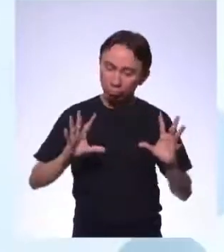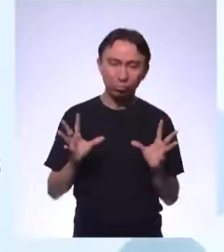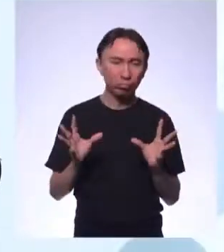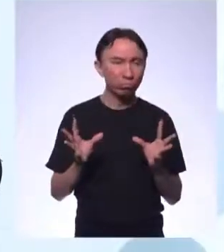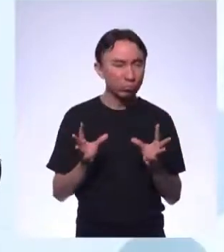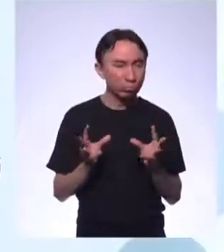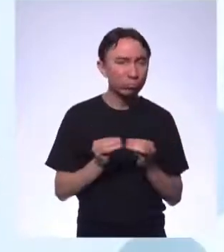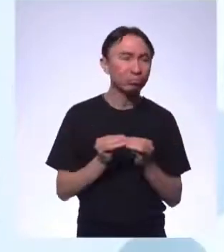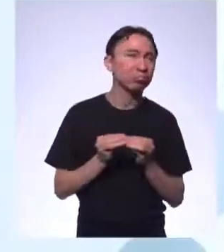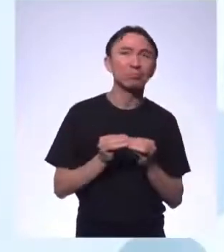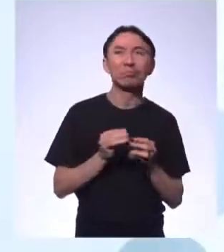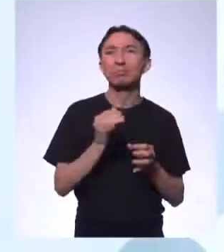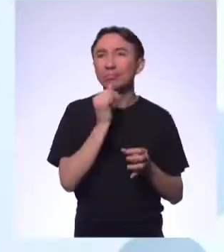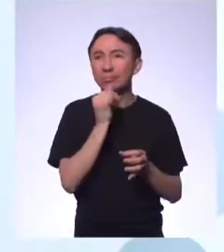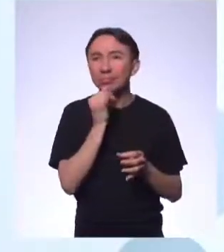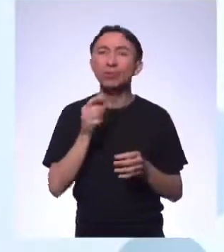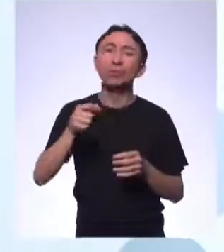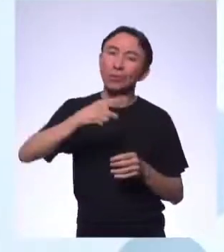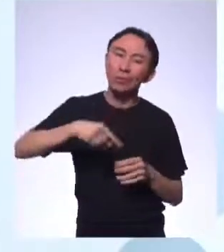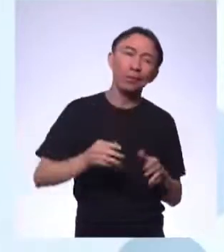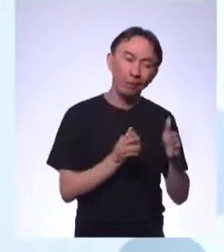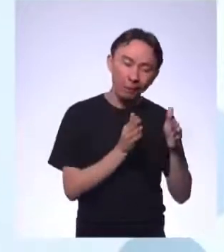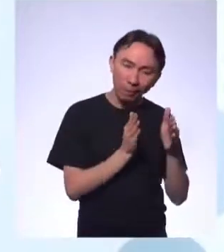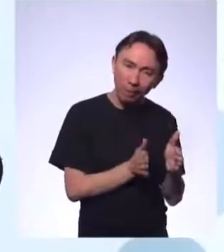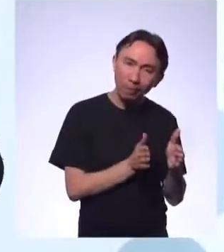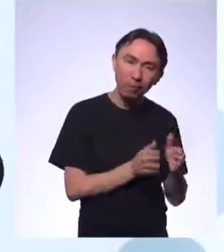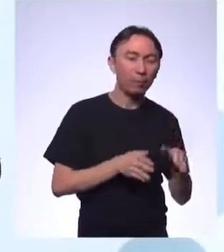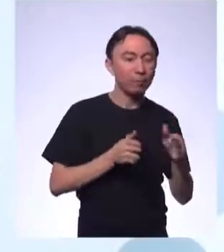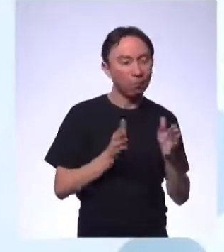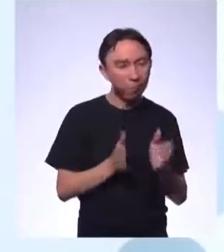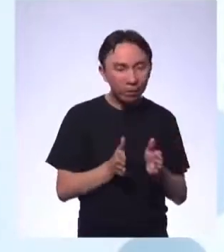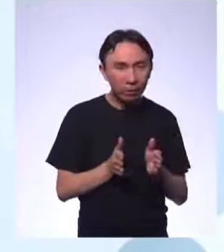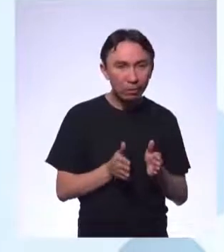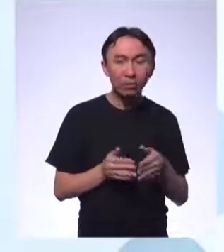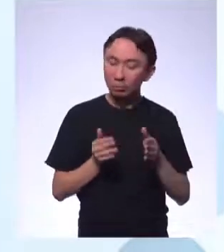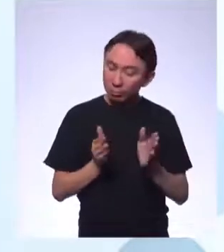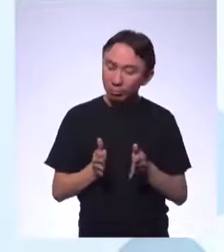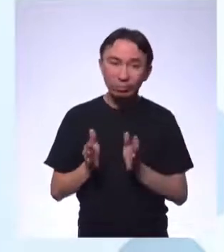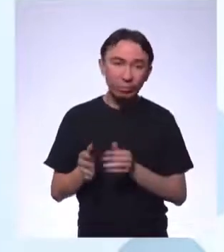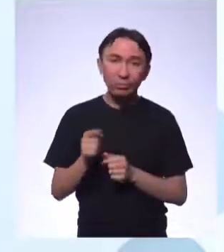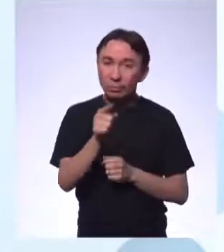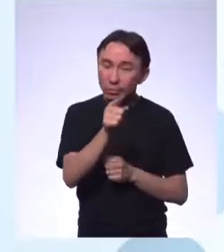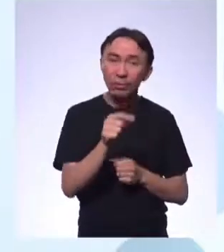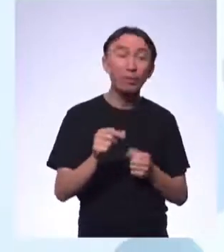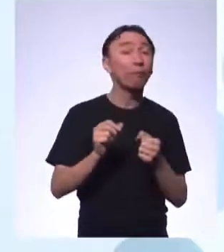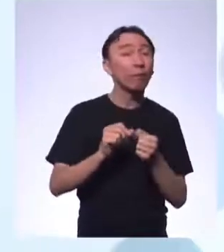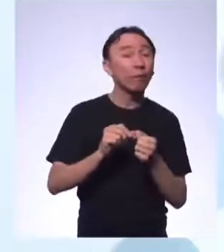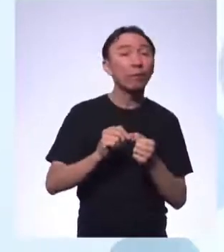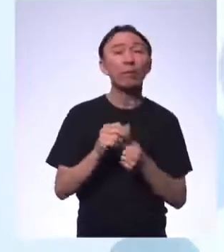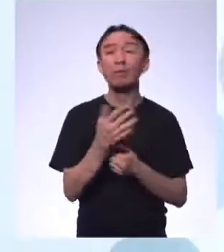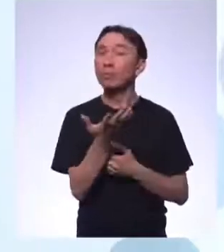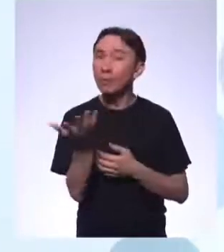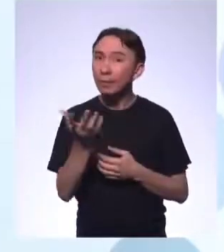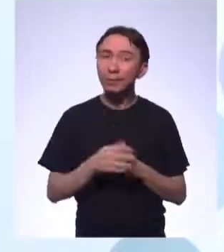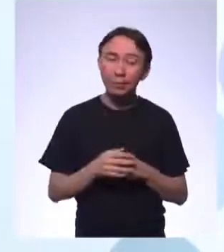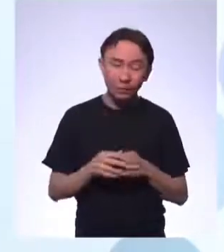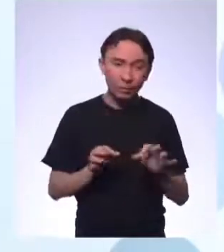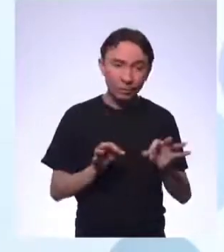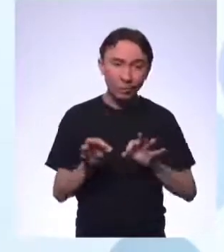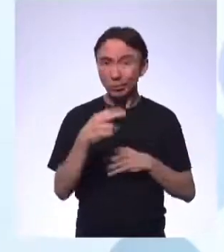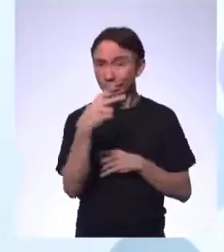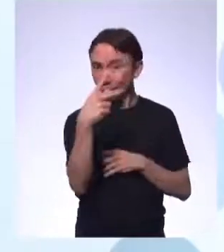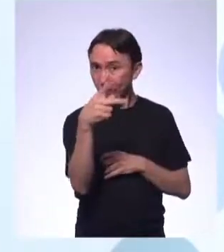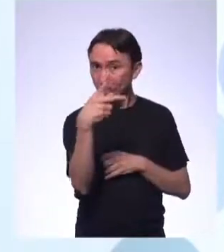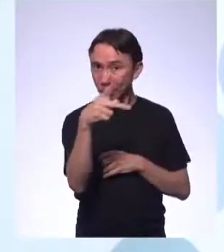lá, a gente está fazendo aqui um passo a passo de como você pode estar elaborando aí, né? Criando esse esbocinho do seu